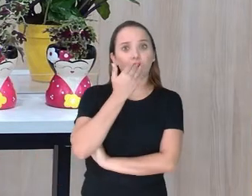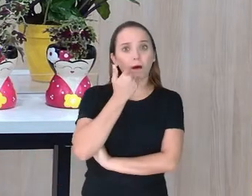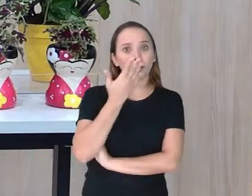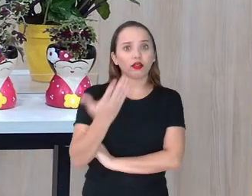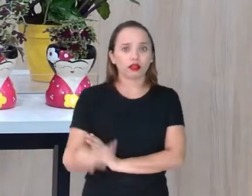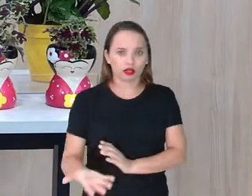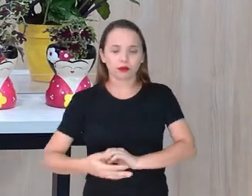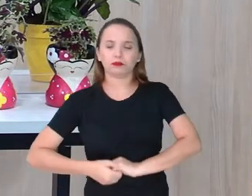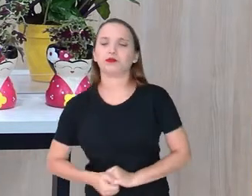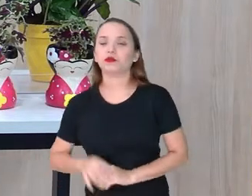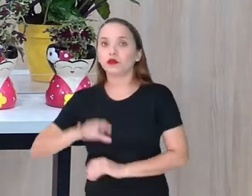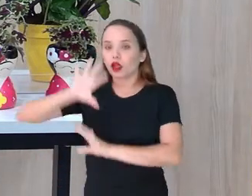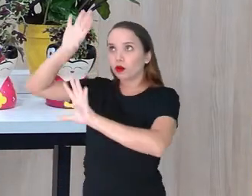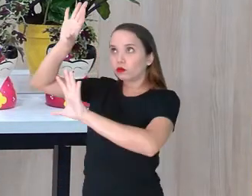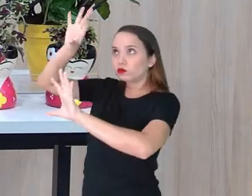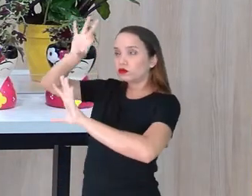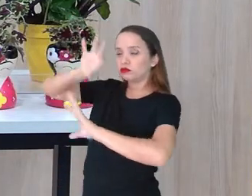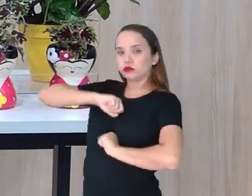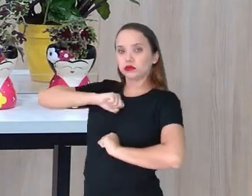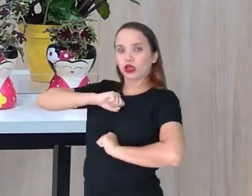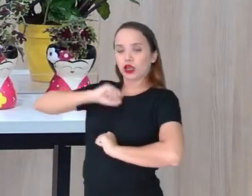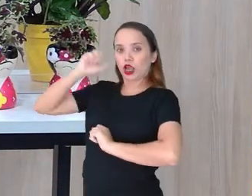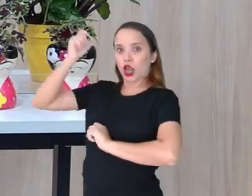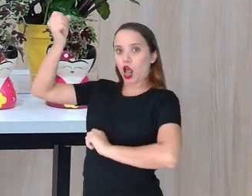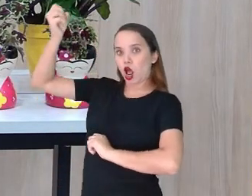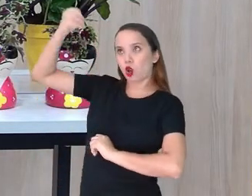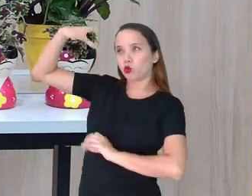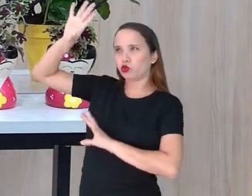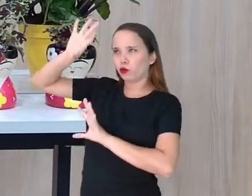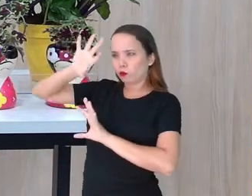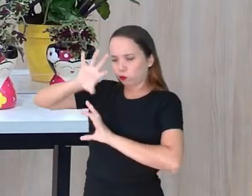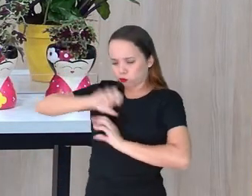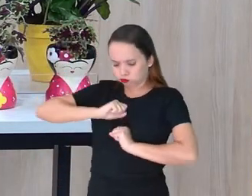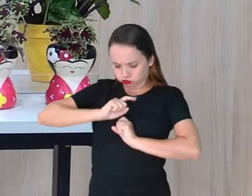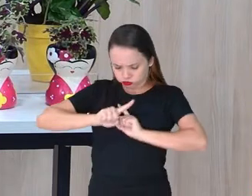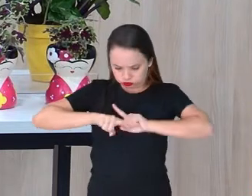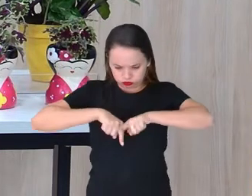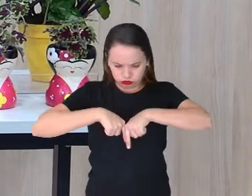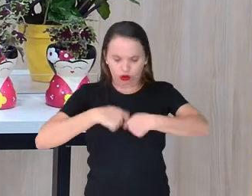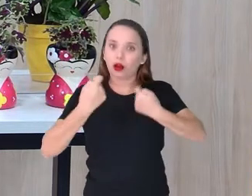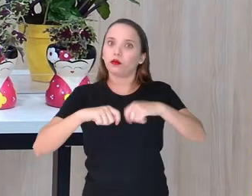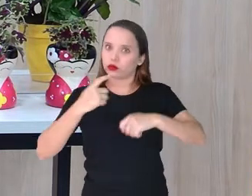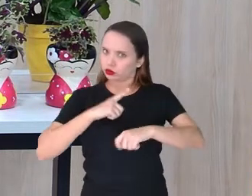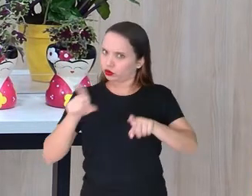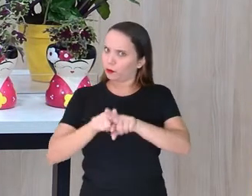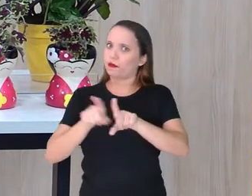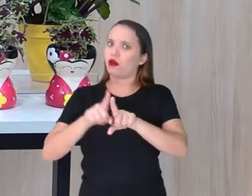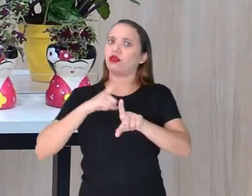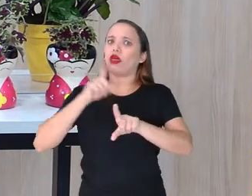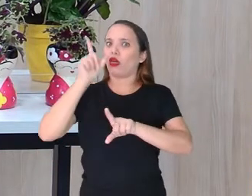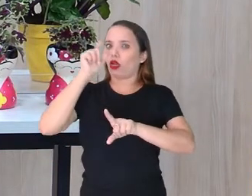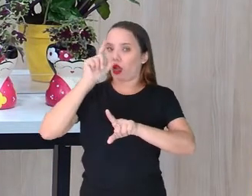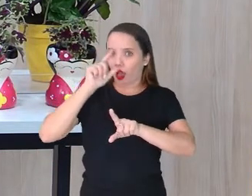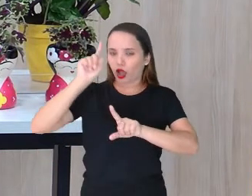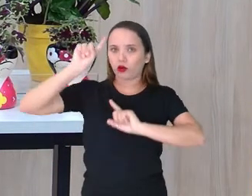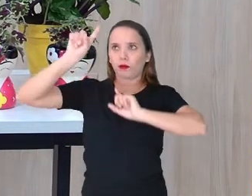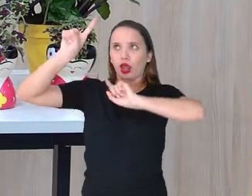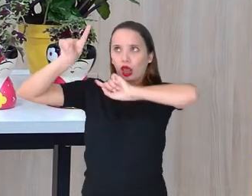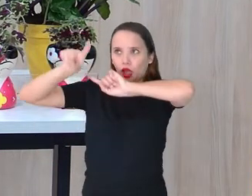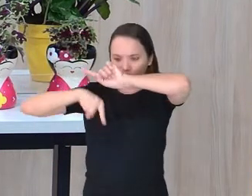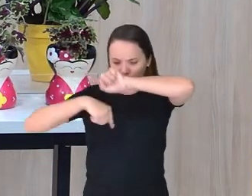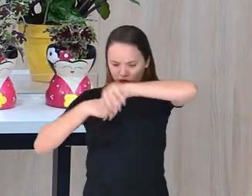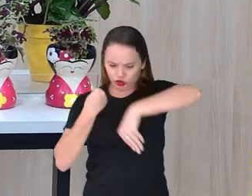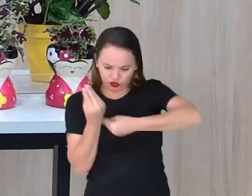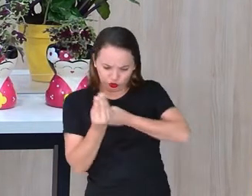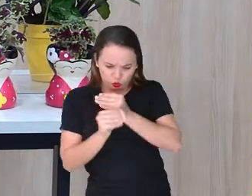Então, ela pega a luz solar, ela tem que ter água, não é? Para que realizar a fotossíntese, e luz solar e